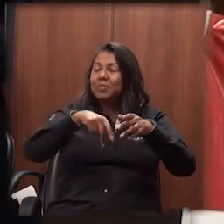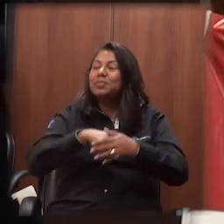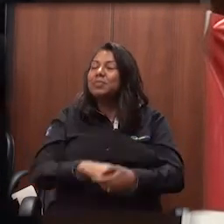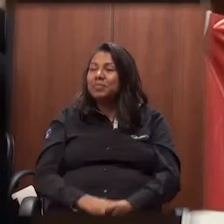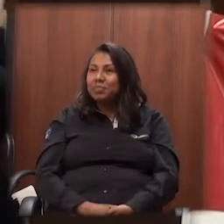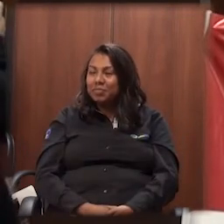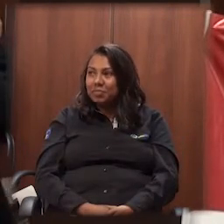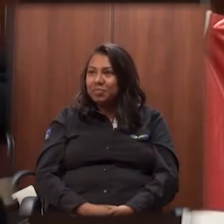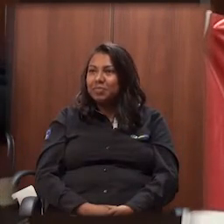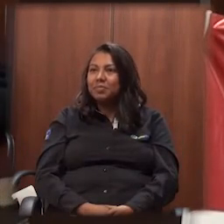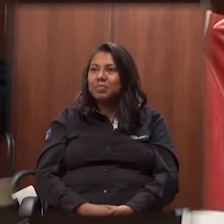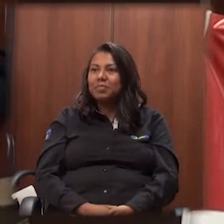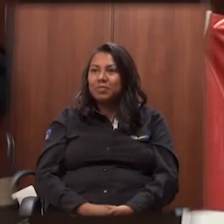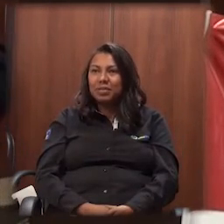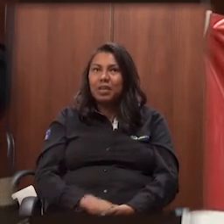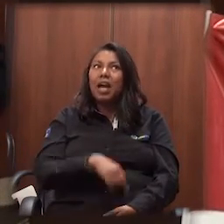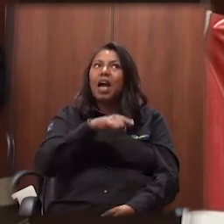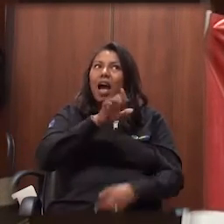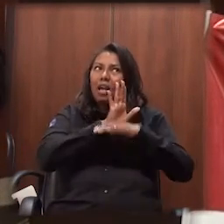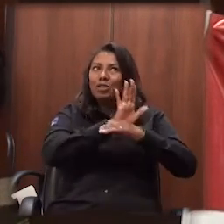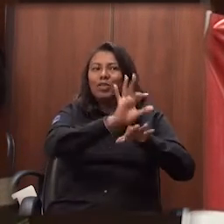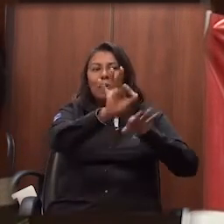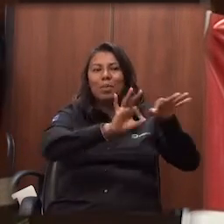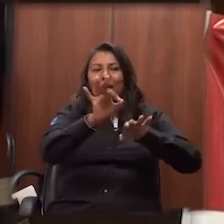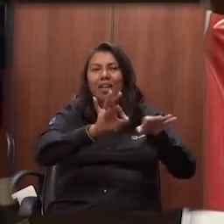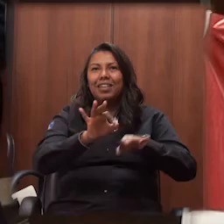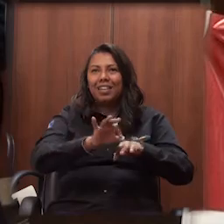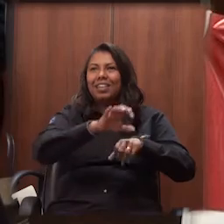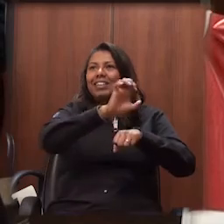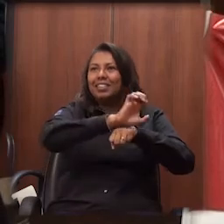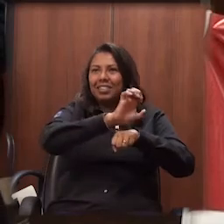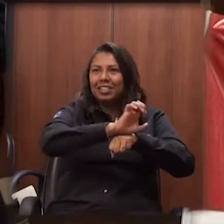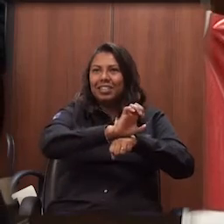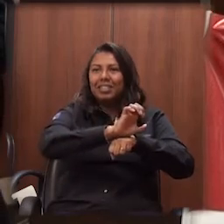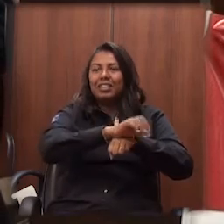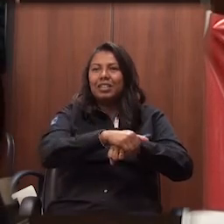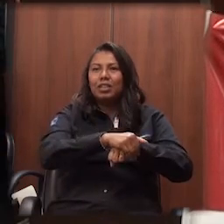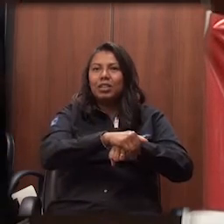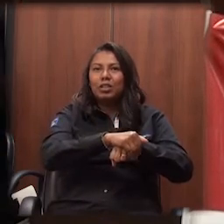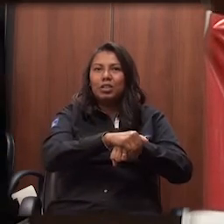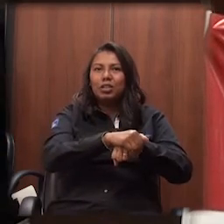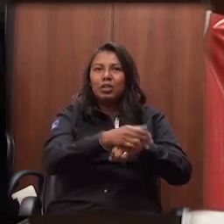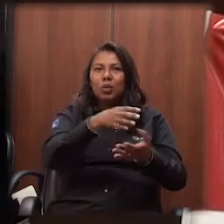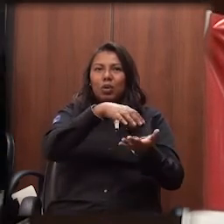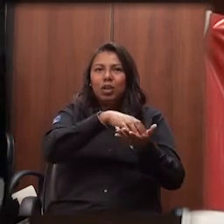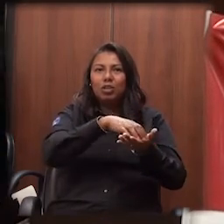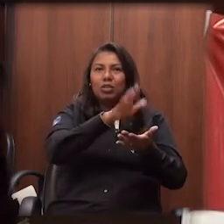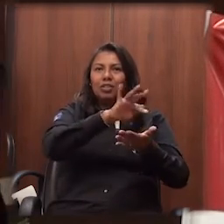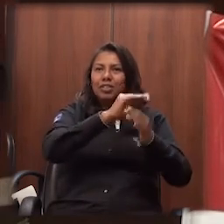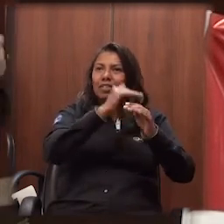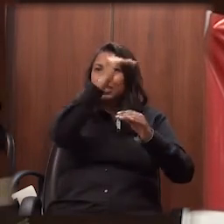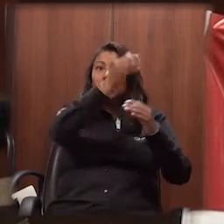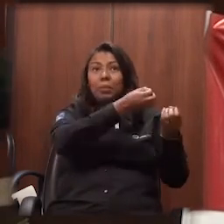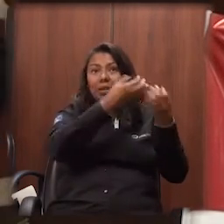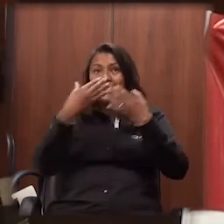que esteve na elaboração do plano estadual, na coordenação do eixo ensino superior, para entregar